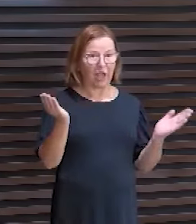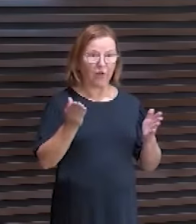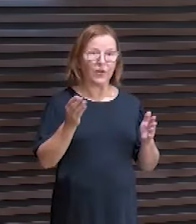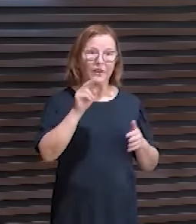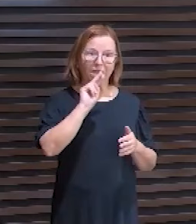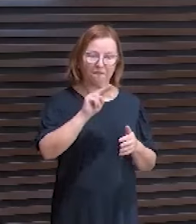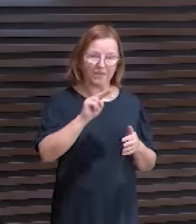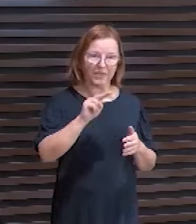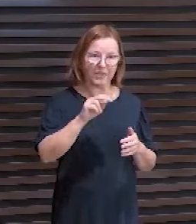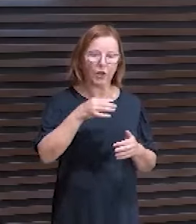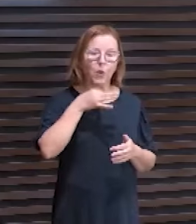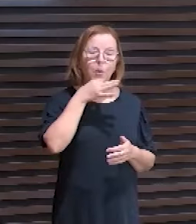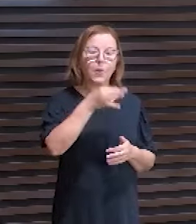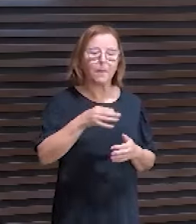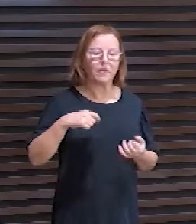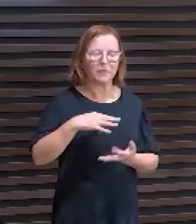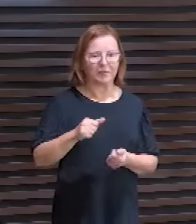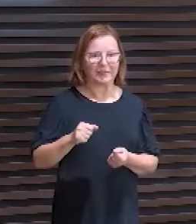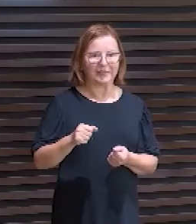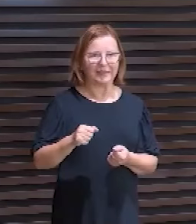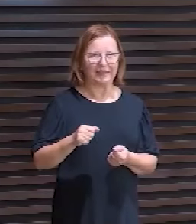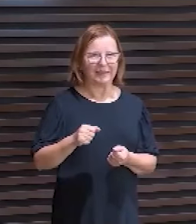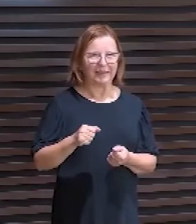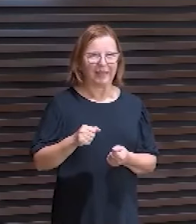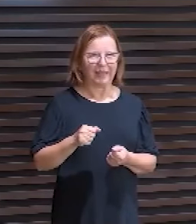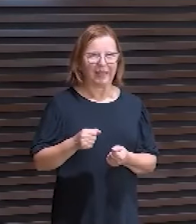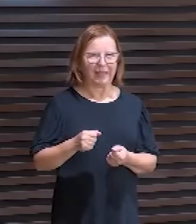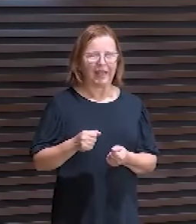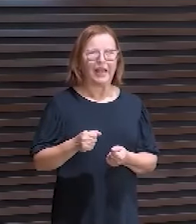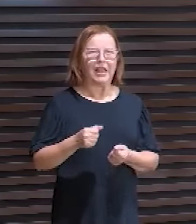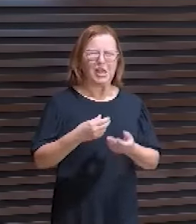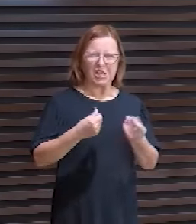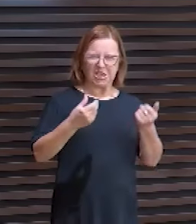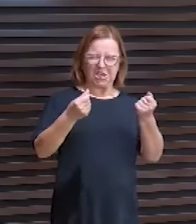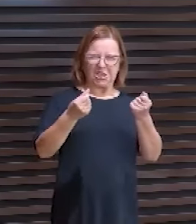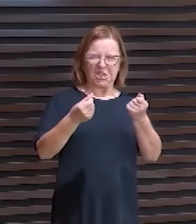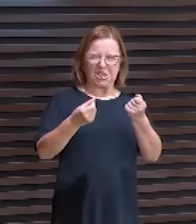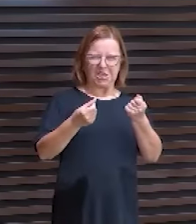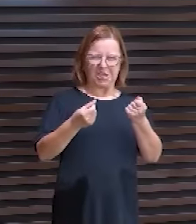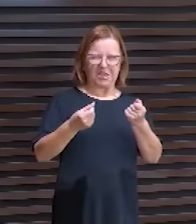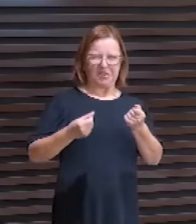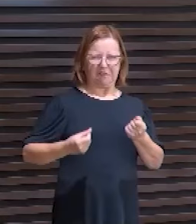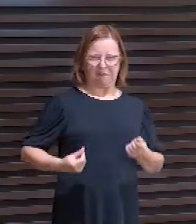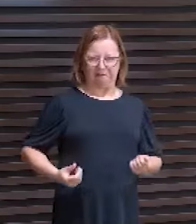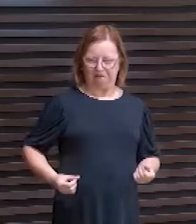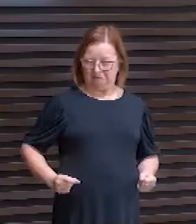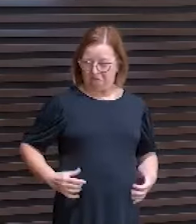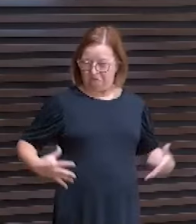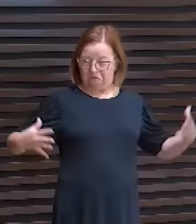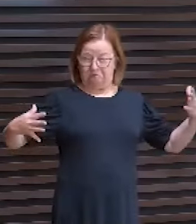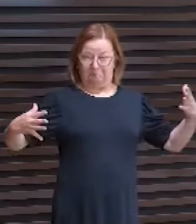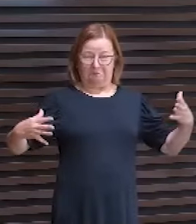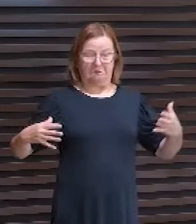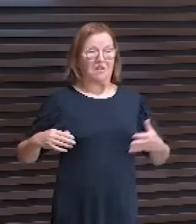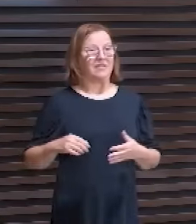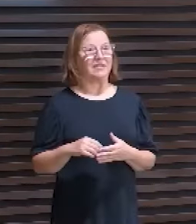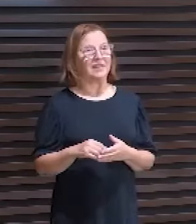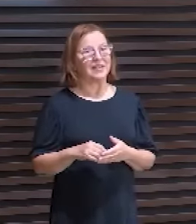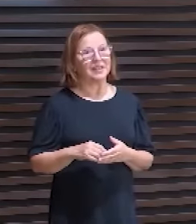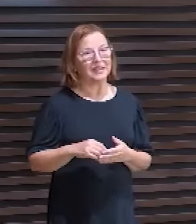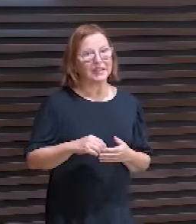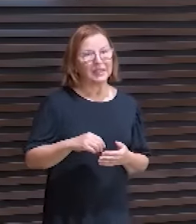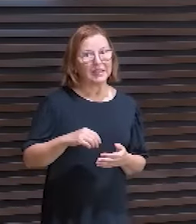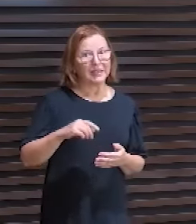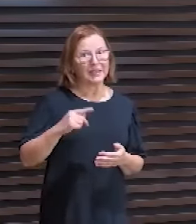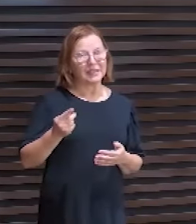diz ganhe dinheiro jovem ganhe dinheiro seu crédito se elevará com o crédito